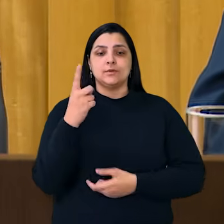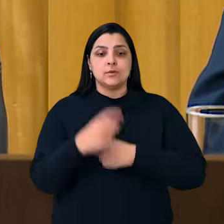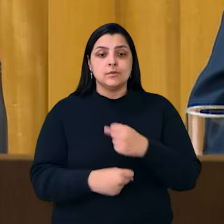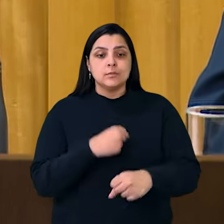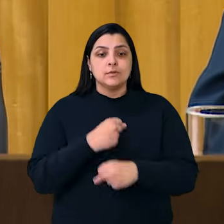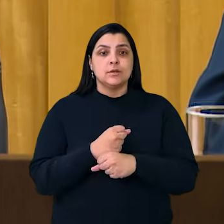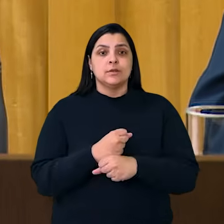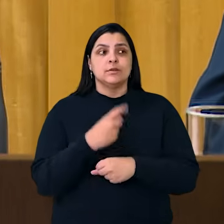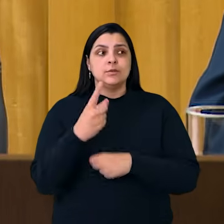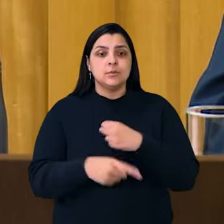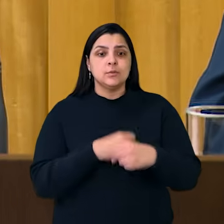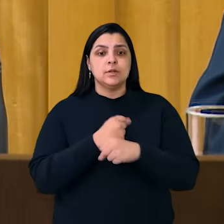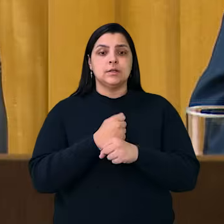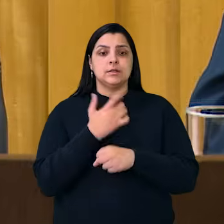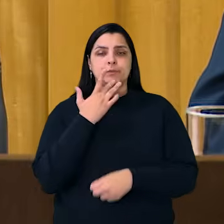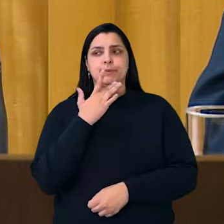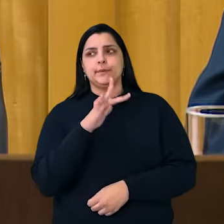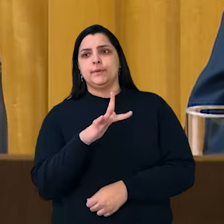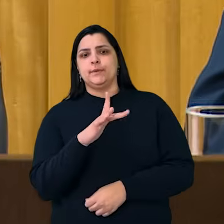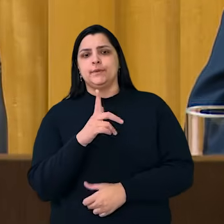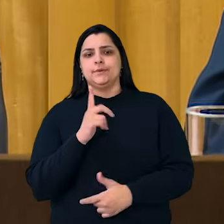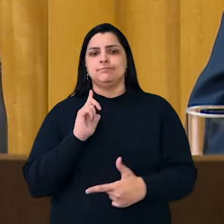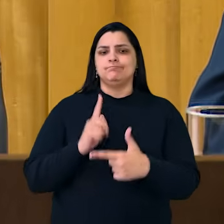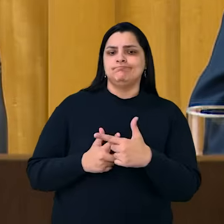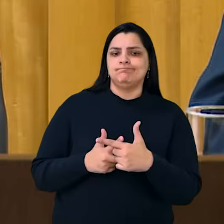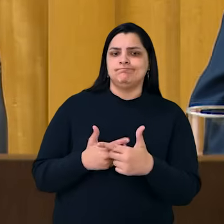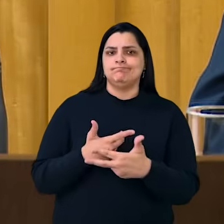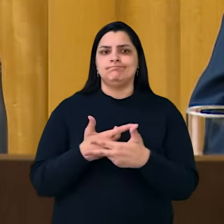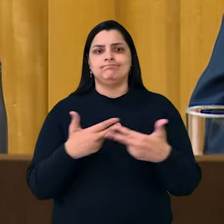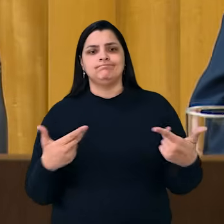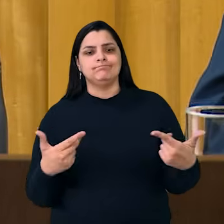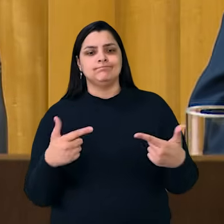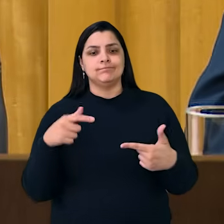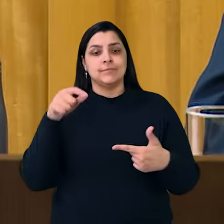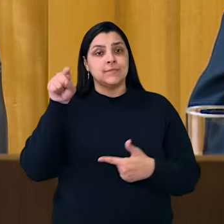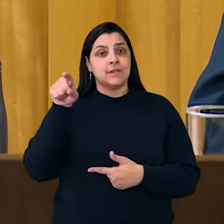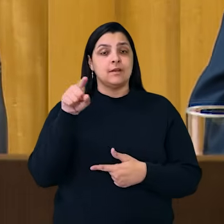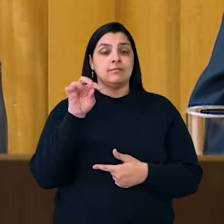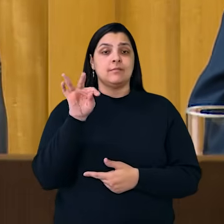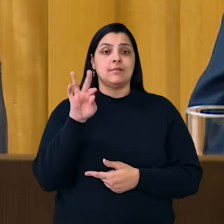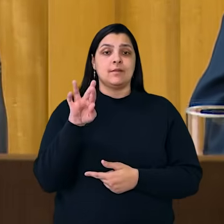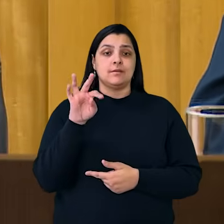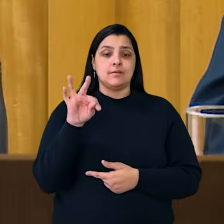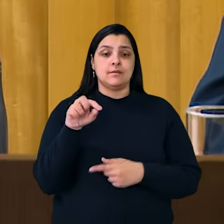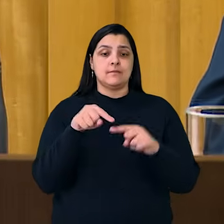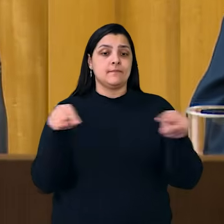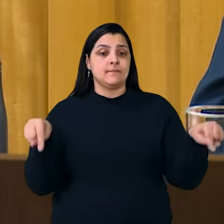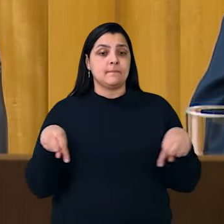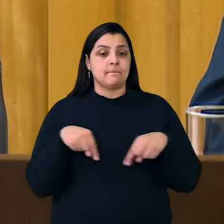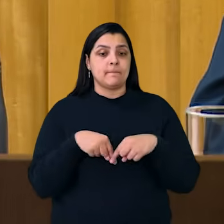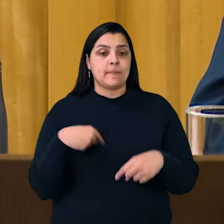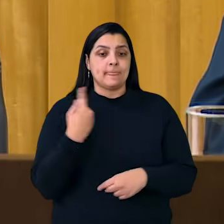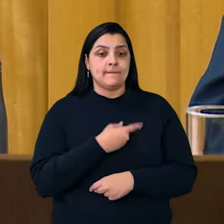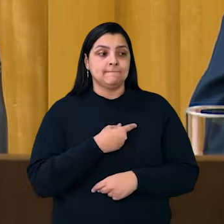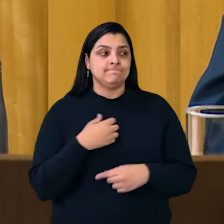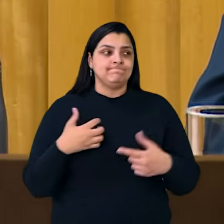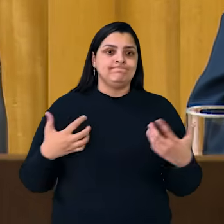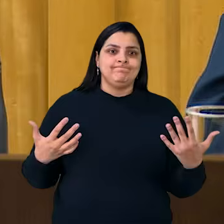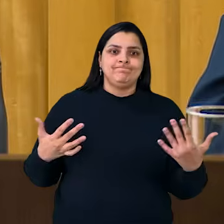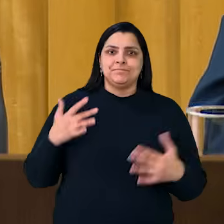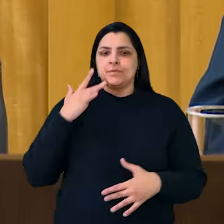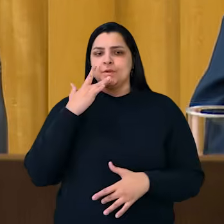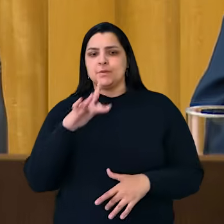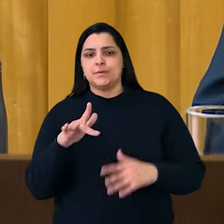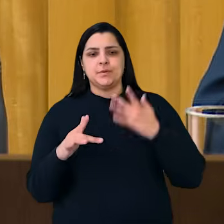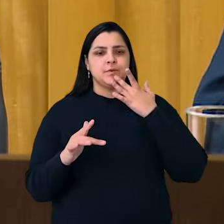cada ano na correição ordinária a ser exercida nas varas de trabalho. Ficávamos